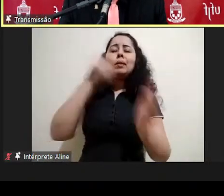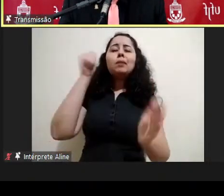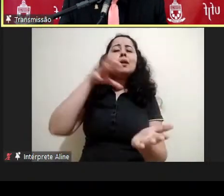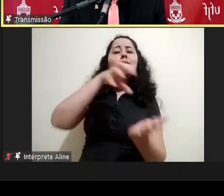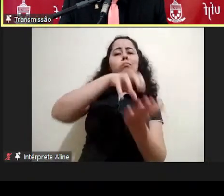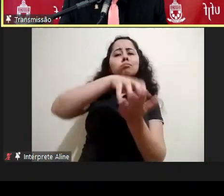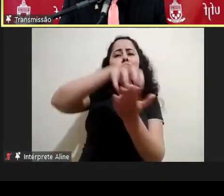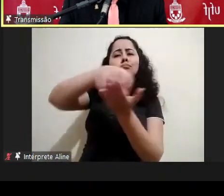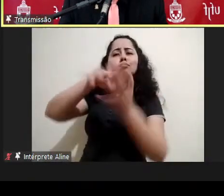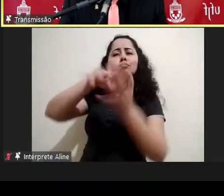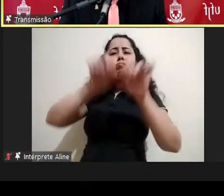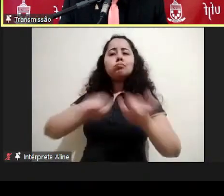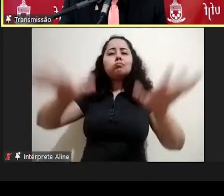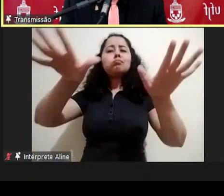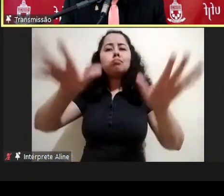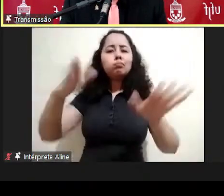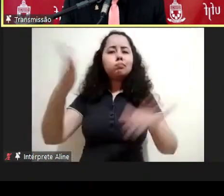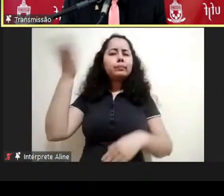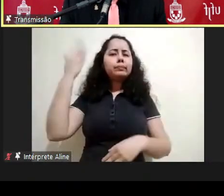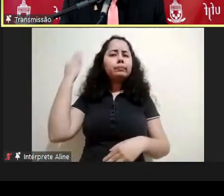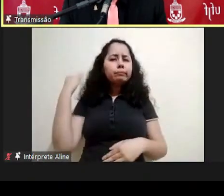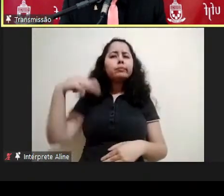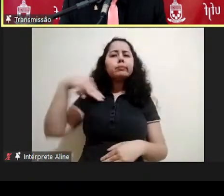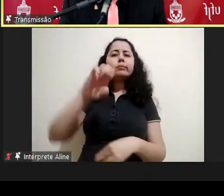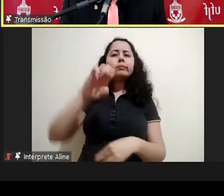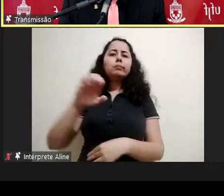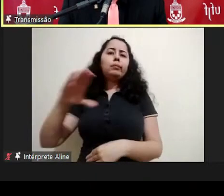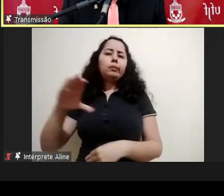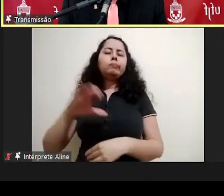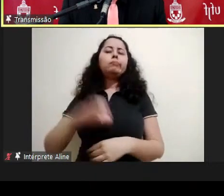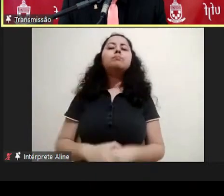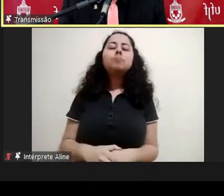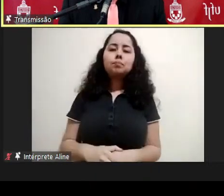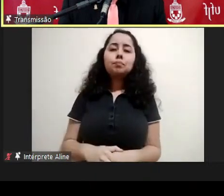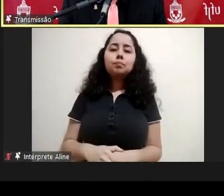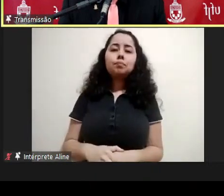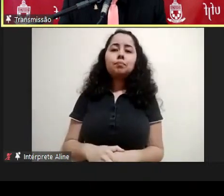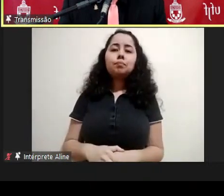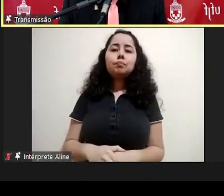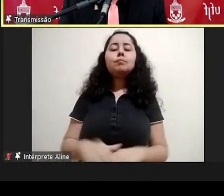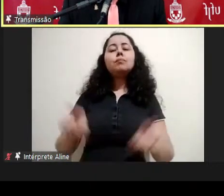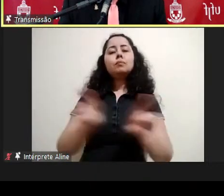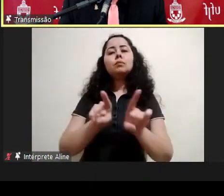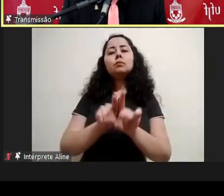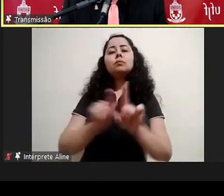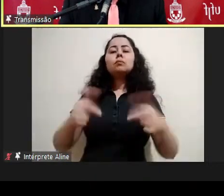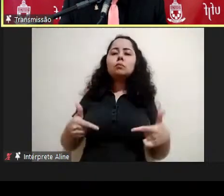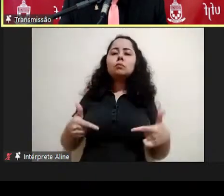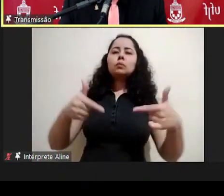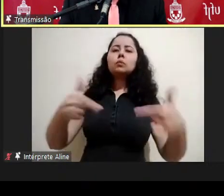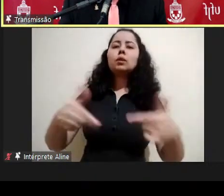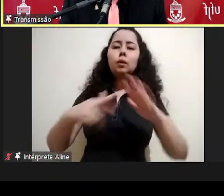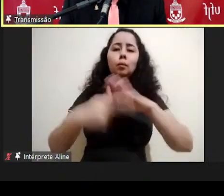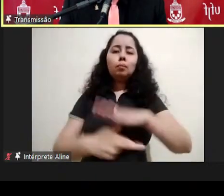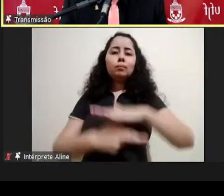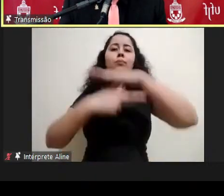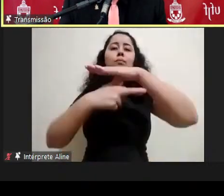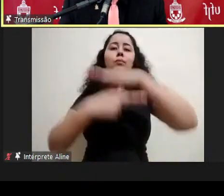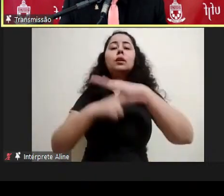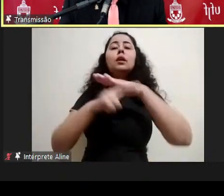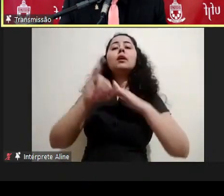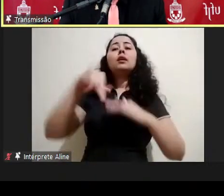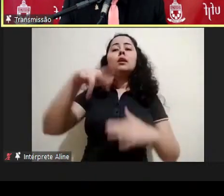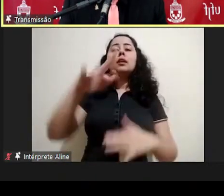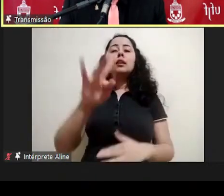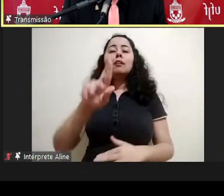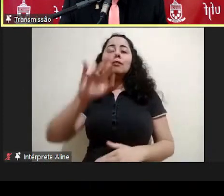programa MEC BID 3. Posteriormente, atuou como pró-reitor de infraestrutura na expansão física da UFJF no